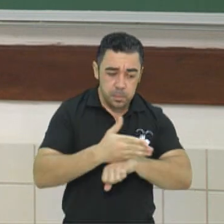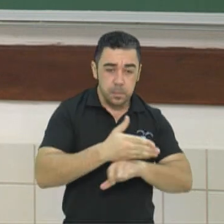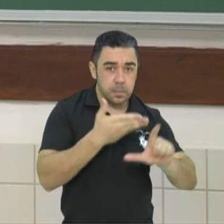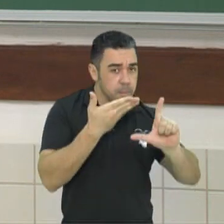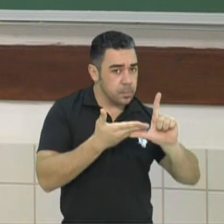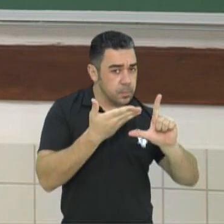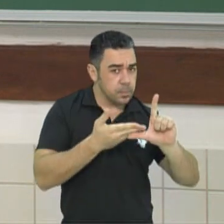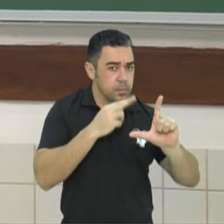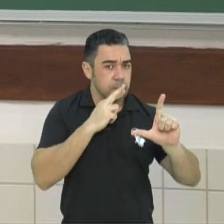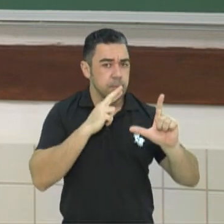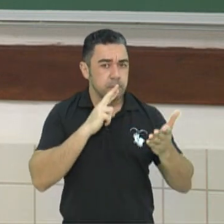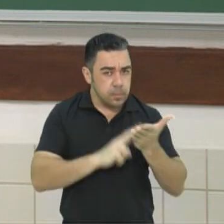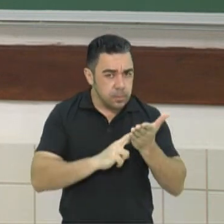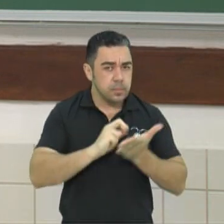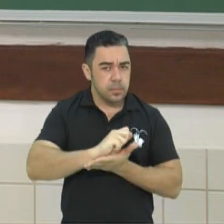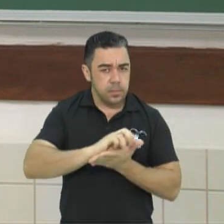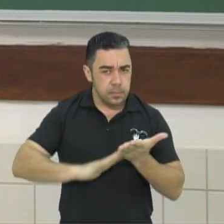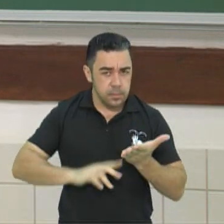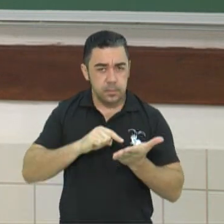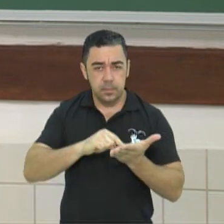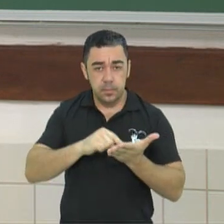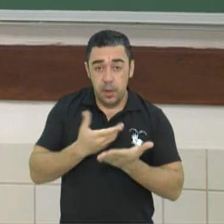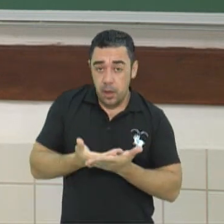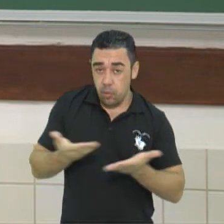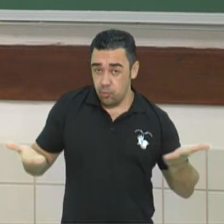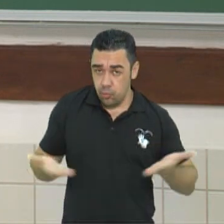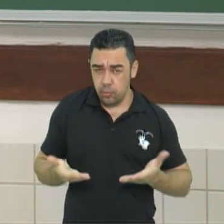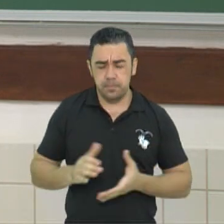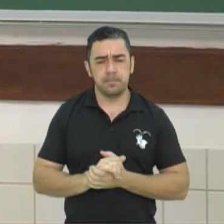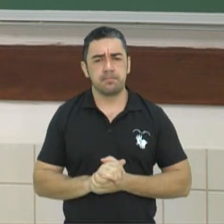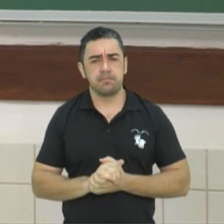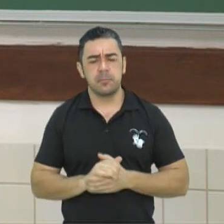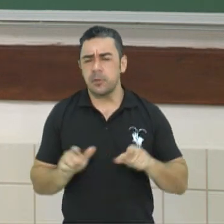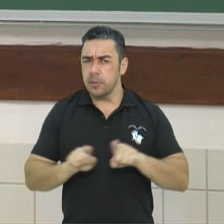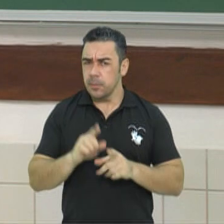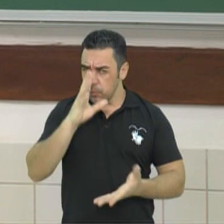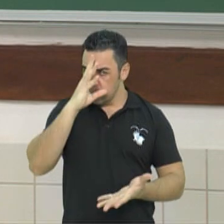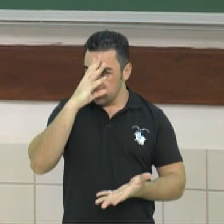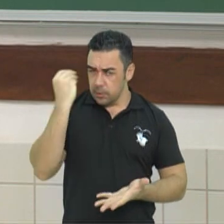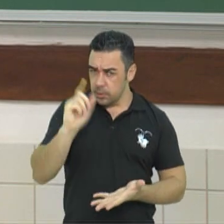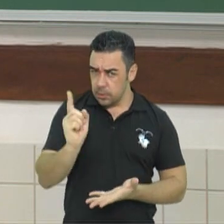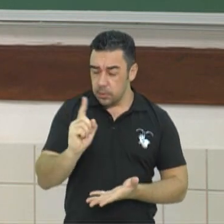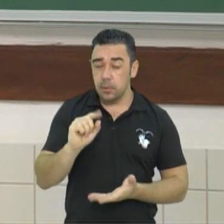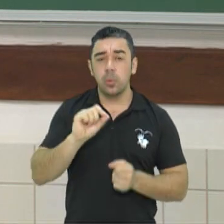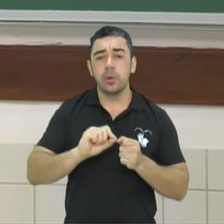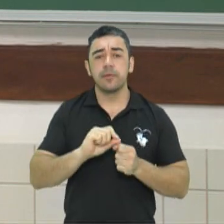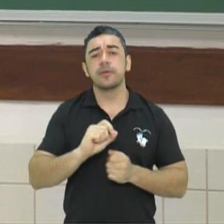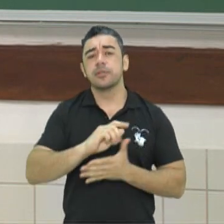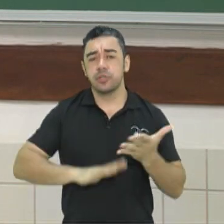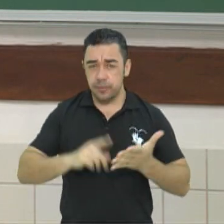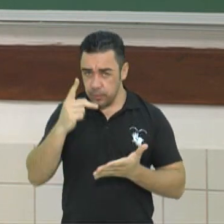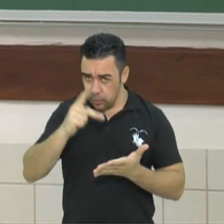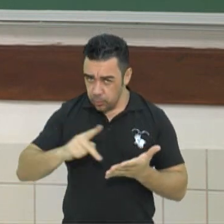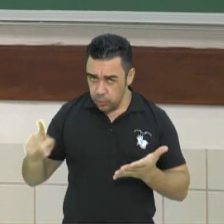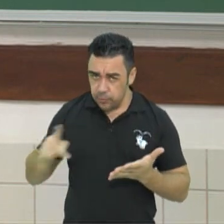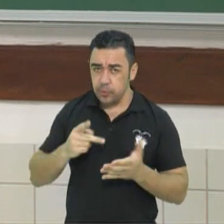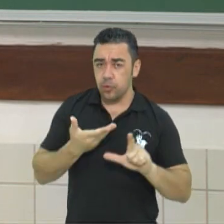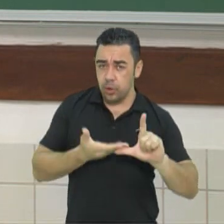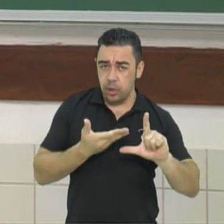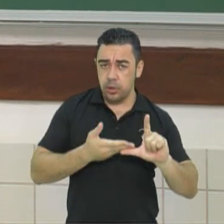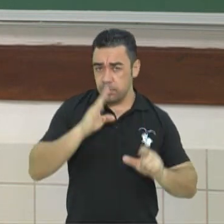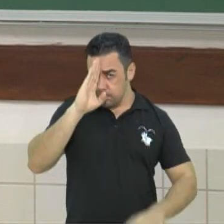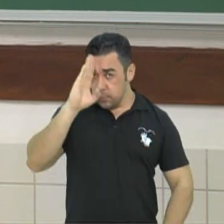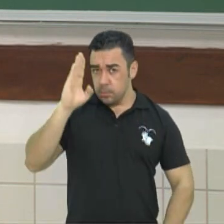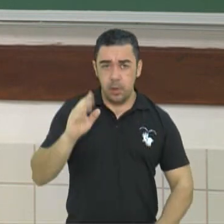Classroom e realizar as atividades da aula de hoje. Também não esquece de realizar as atividades do seu professor,